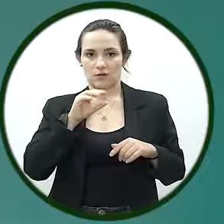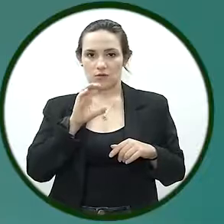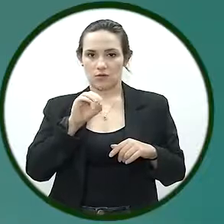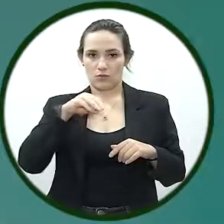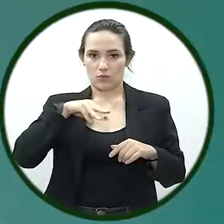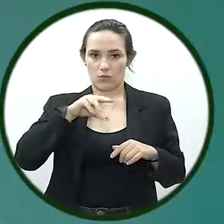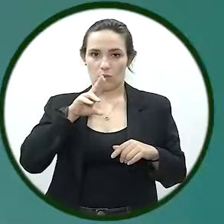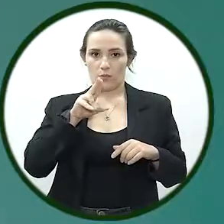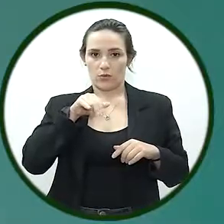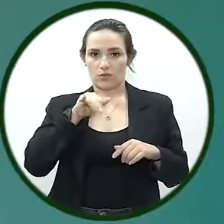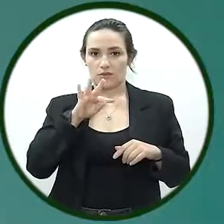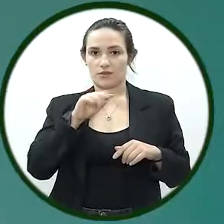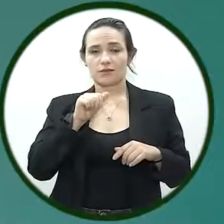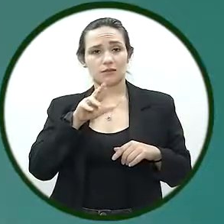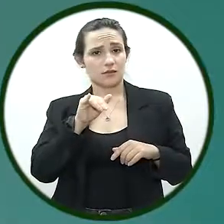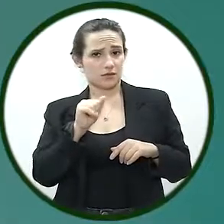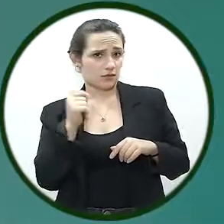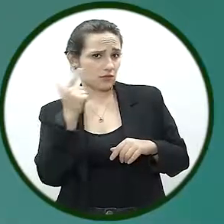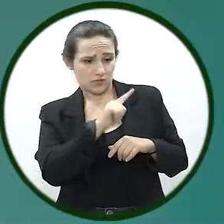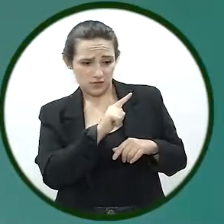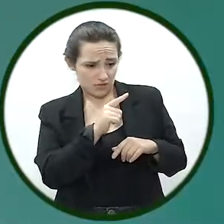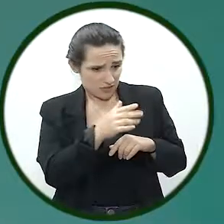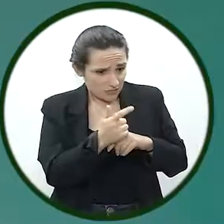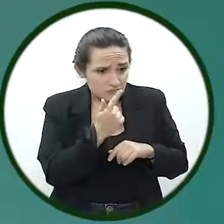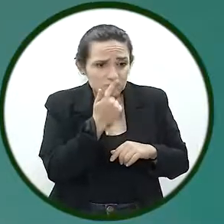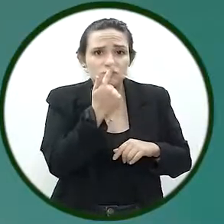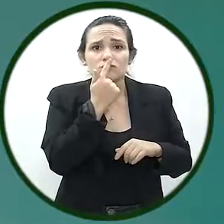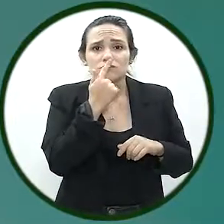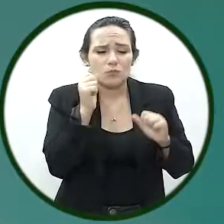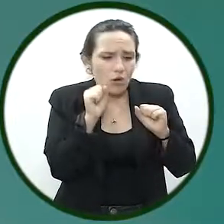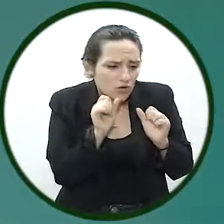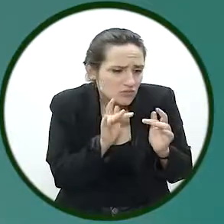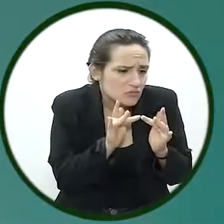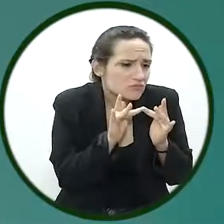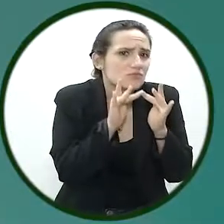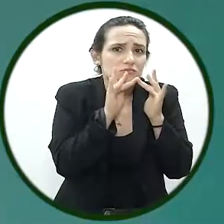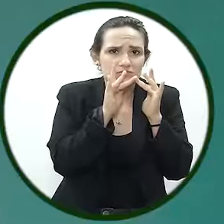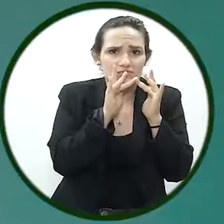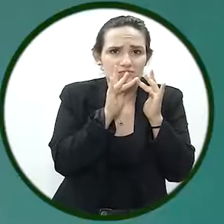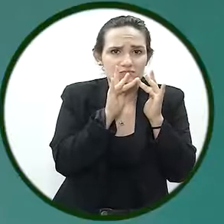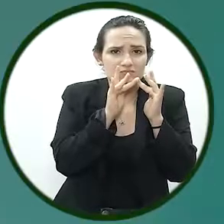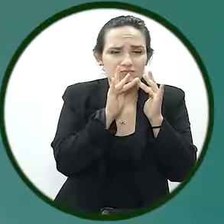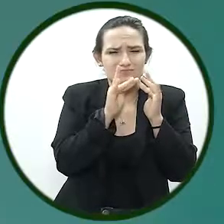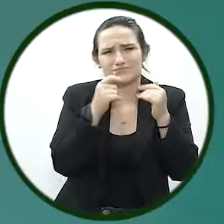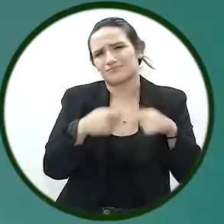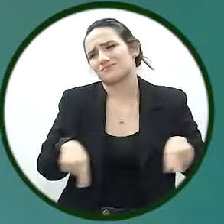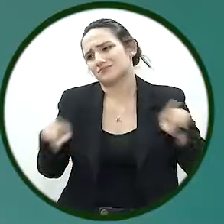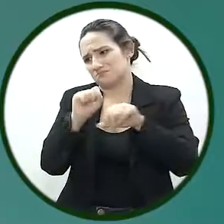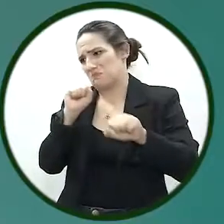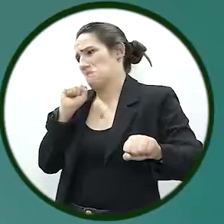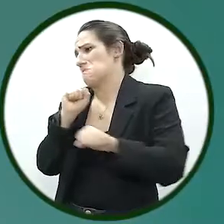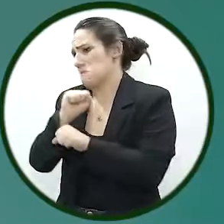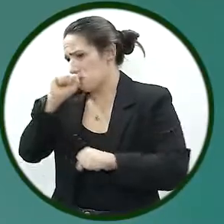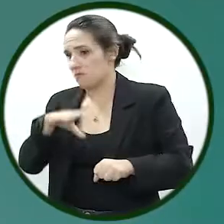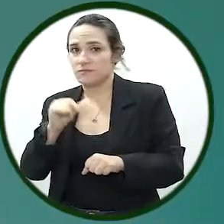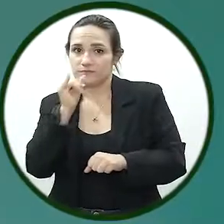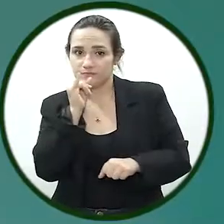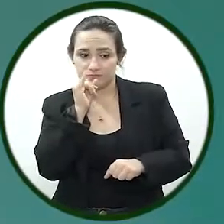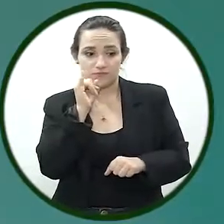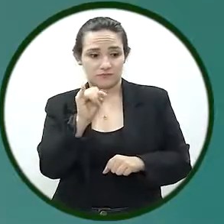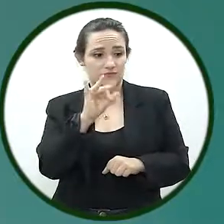sem precisar de um trabalho repressivo, mas de um trabalho preventivo. Por exemplo, a polícia na escola é uma forma de